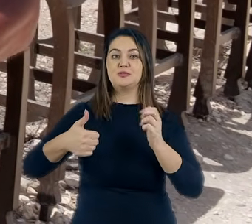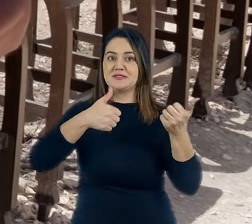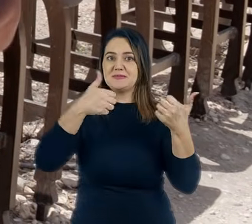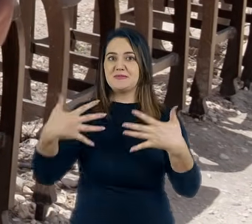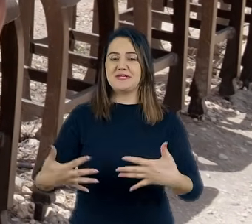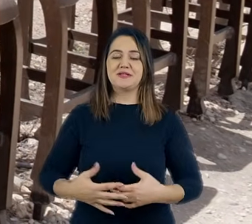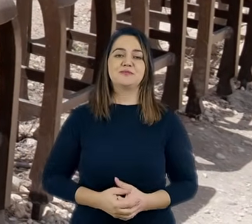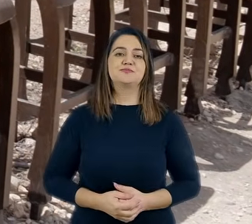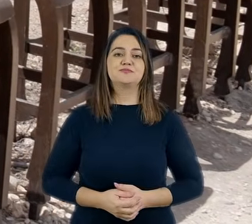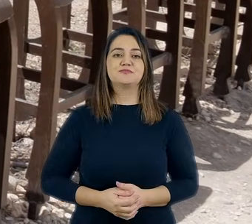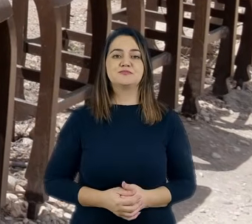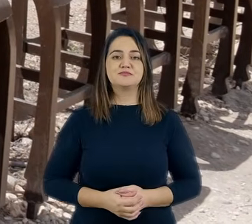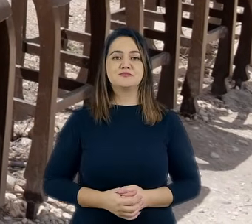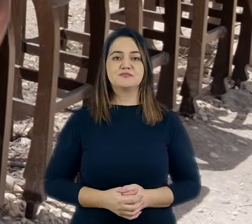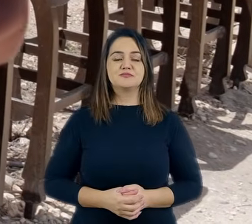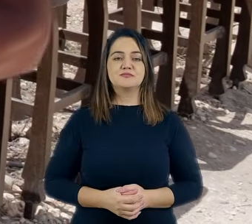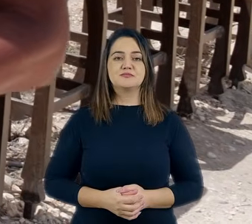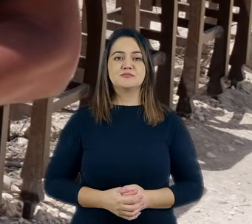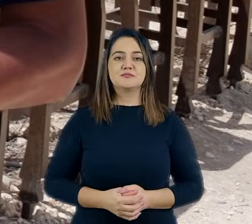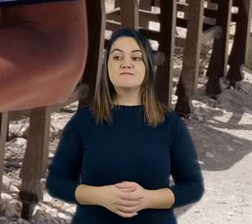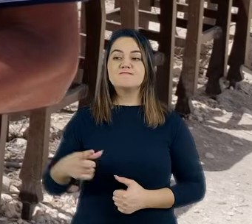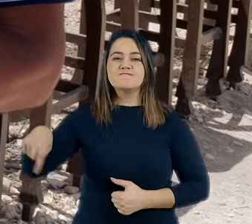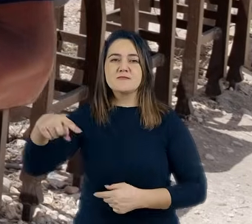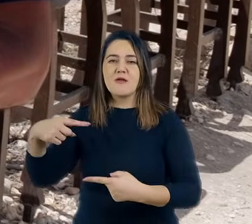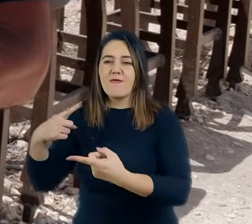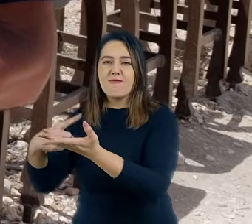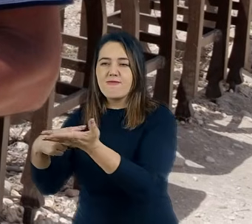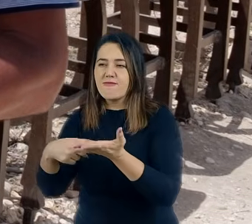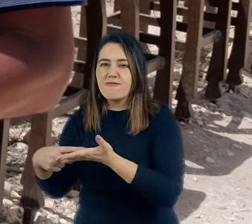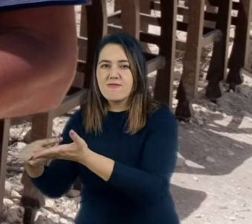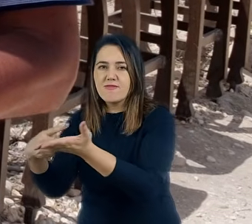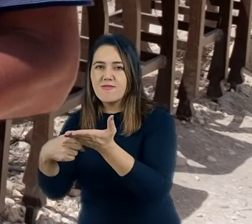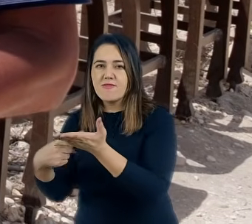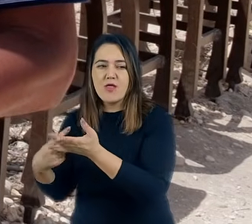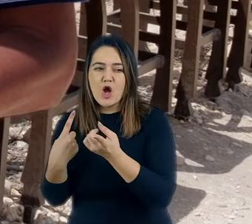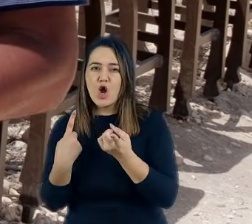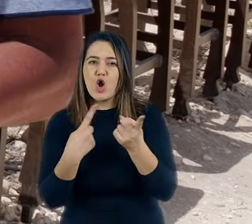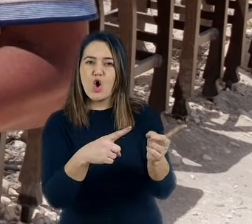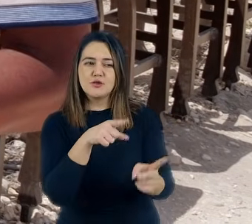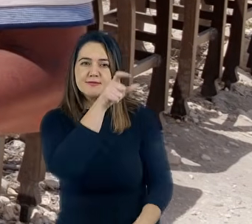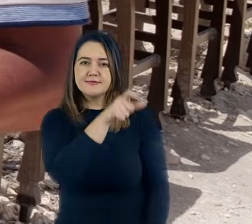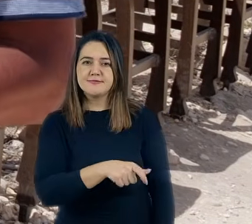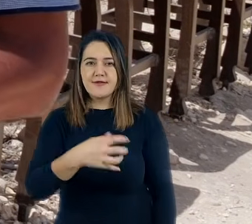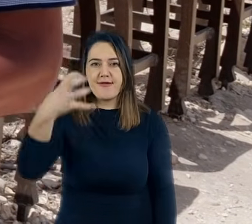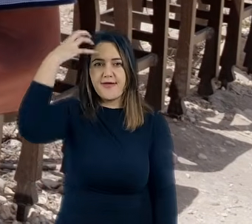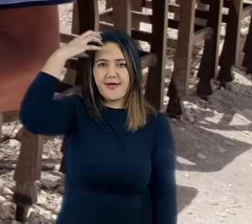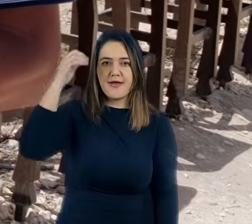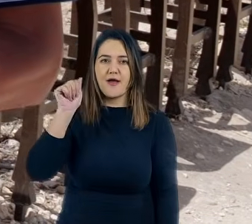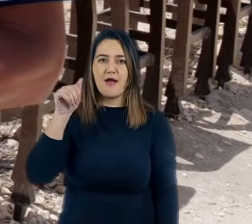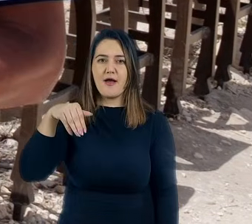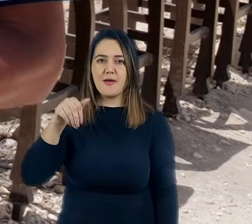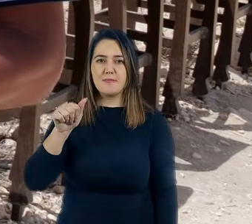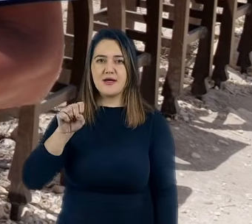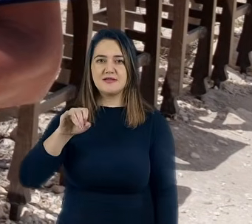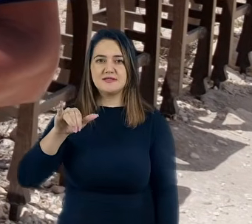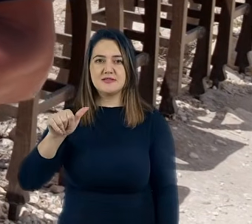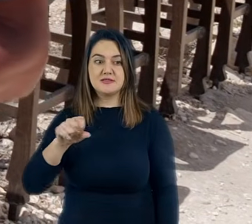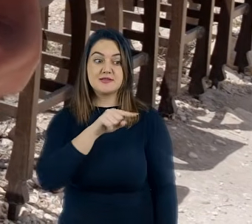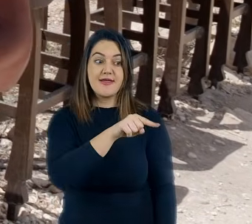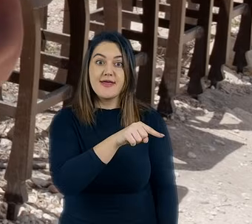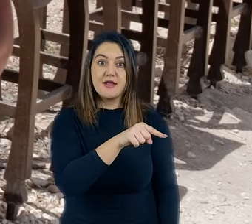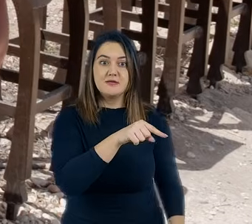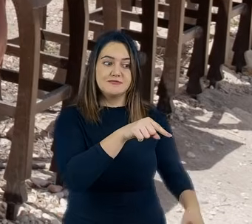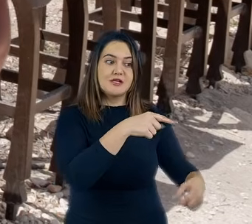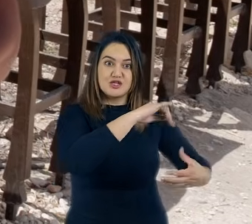21. Veja o que diz a palavra de Deus. Conspiraram contra ele em Jerusalém, contra Amazias, e ele fugiu